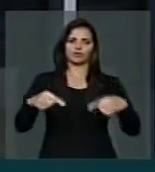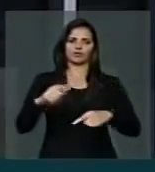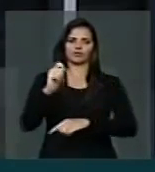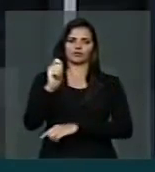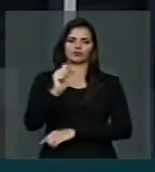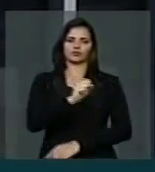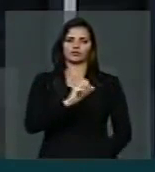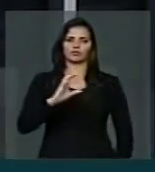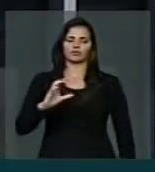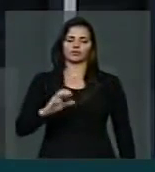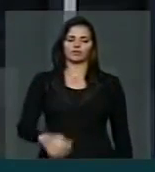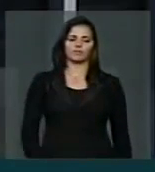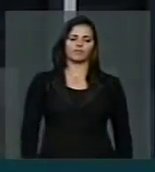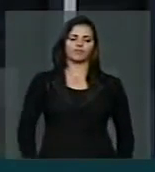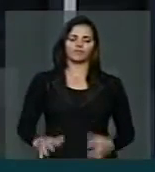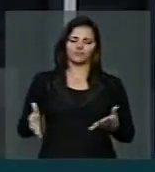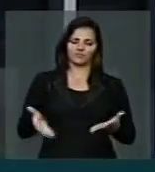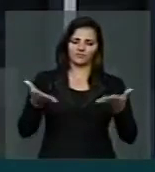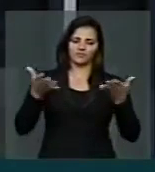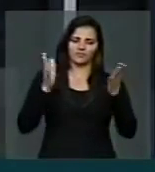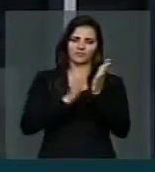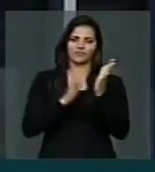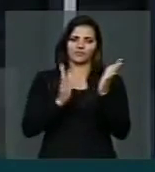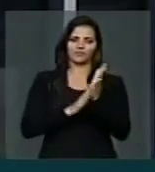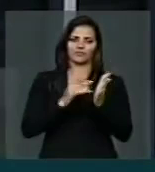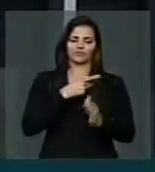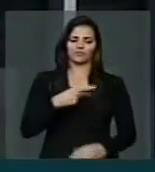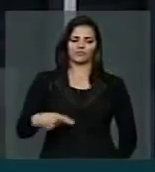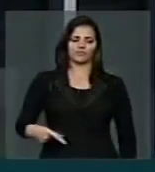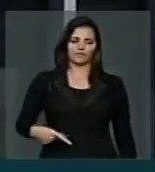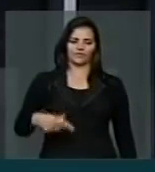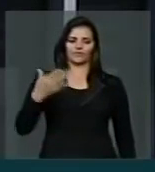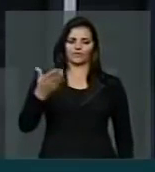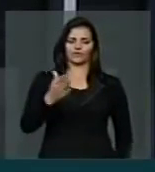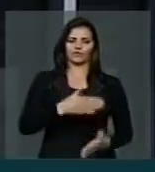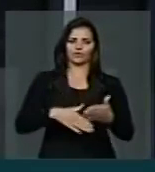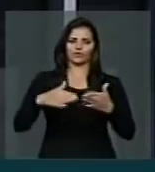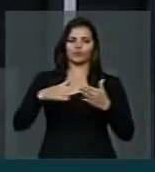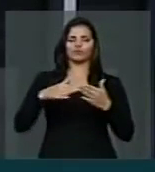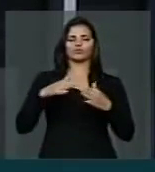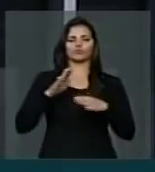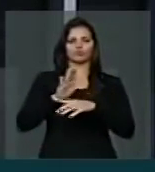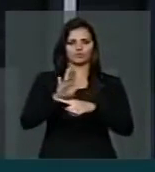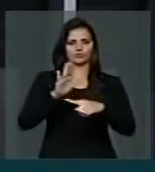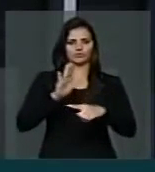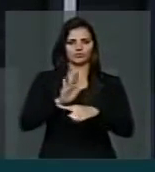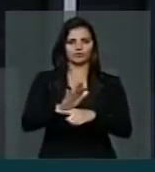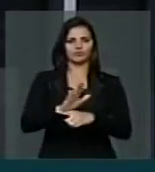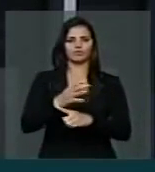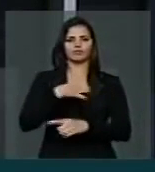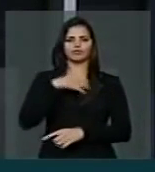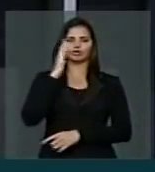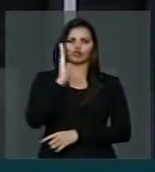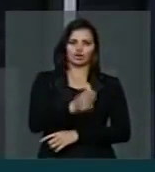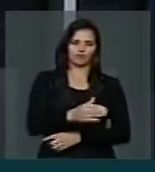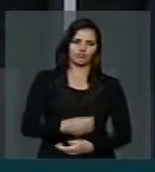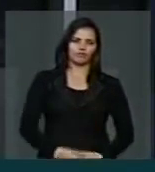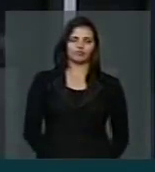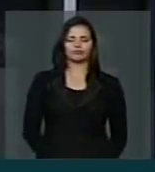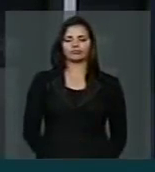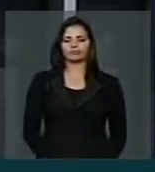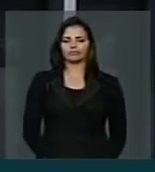enaltecer, parabenizar em nome do presidente Angeloni, todos que colaboraram de forma direta e